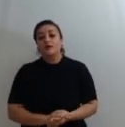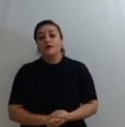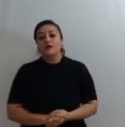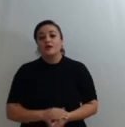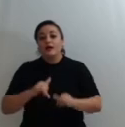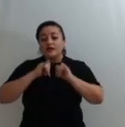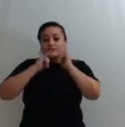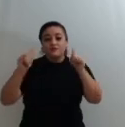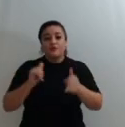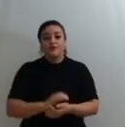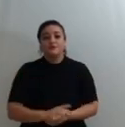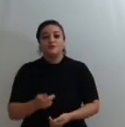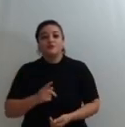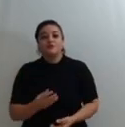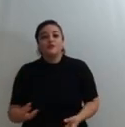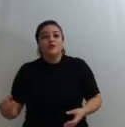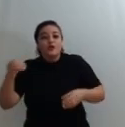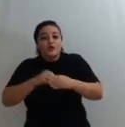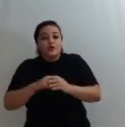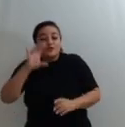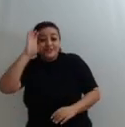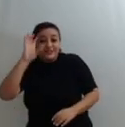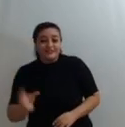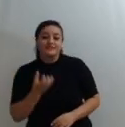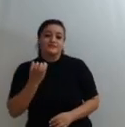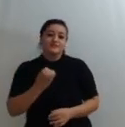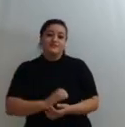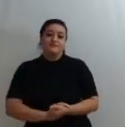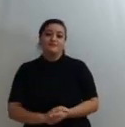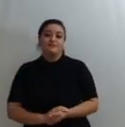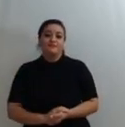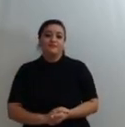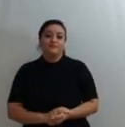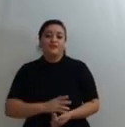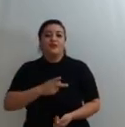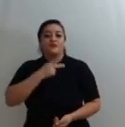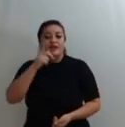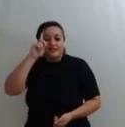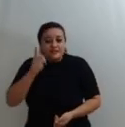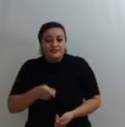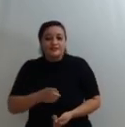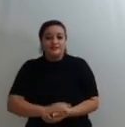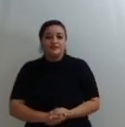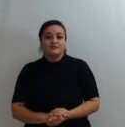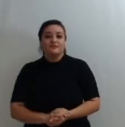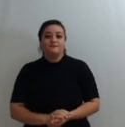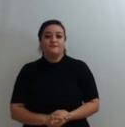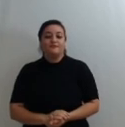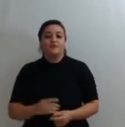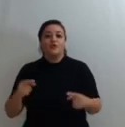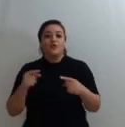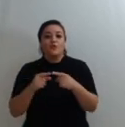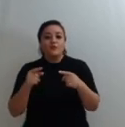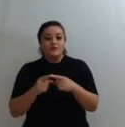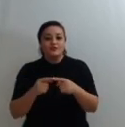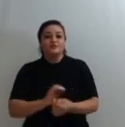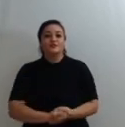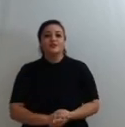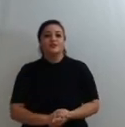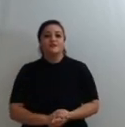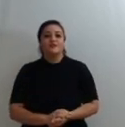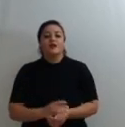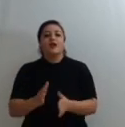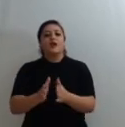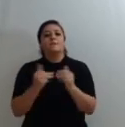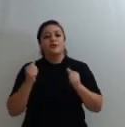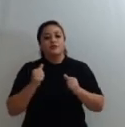na decisão proferido na sentença. O objetivo do legislador é o de exigir que o juiz